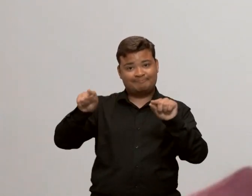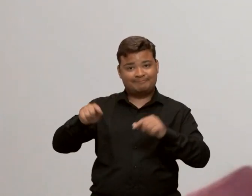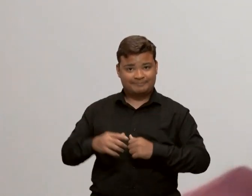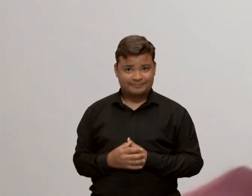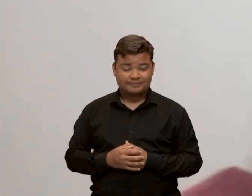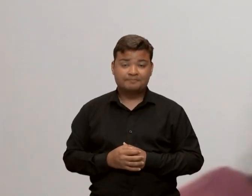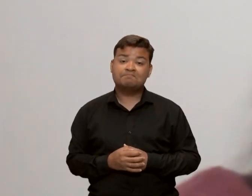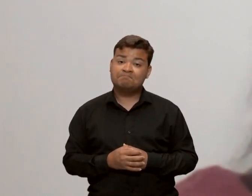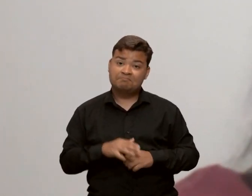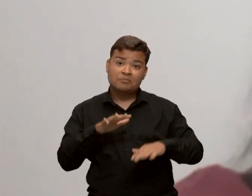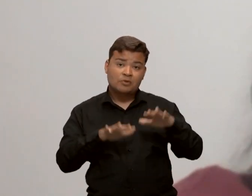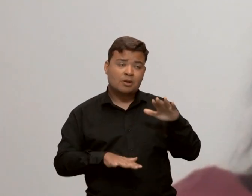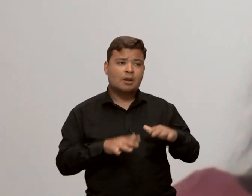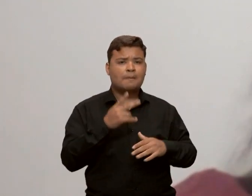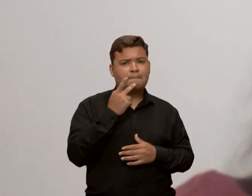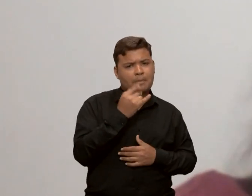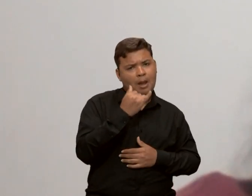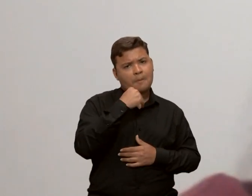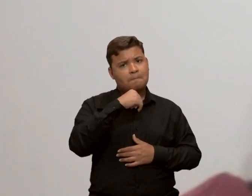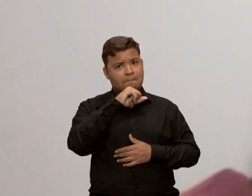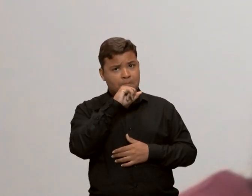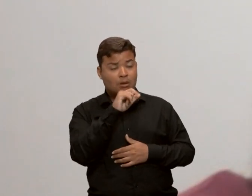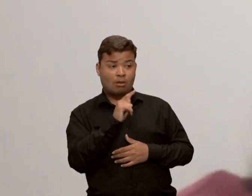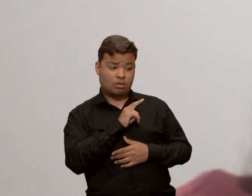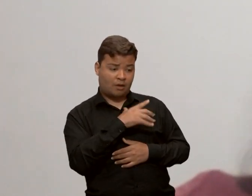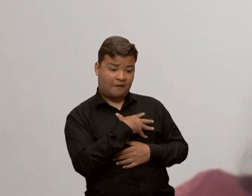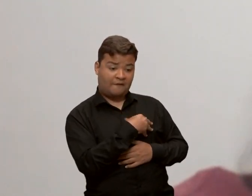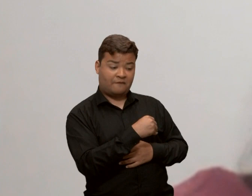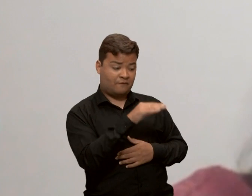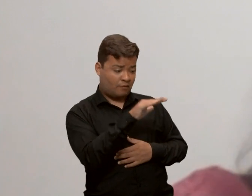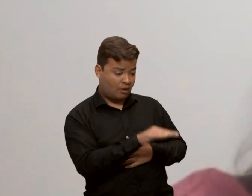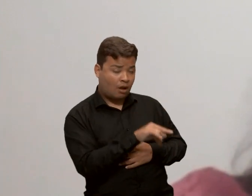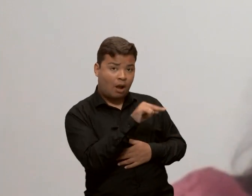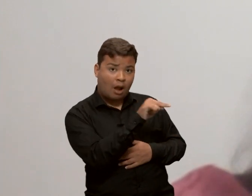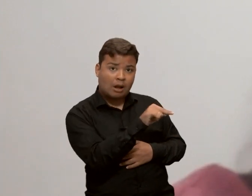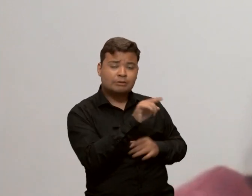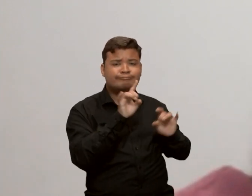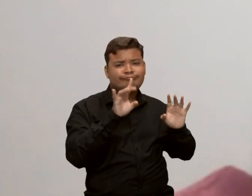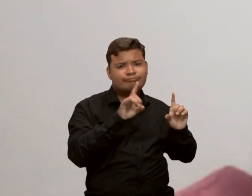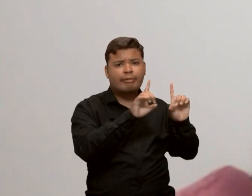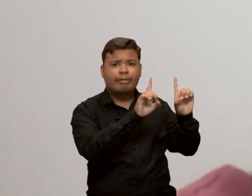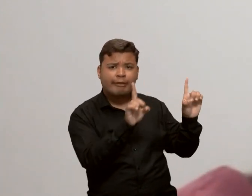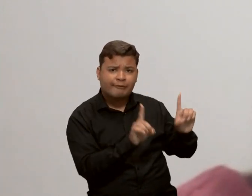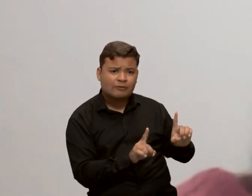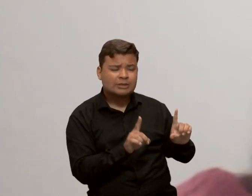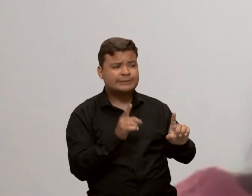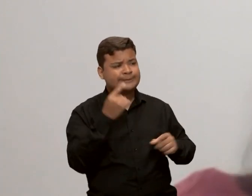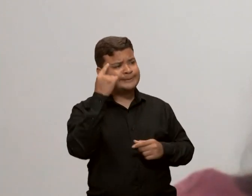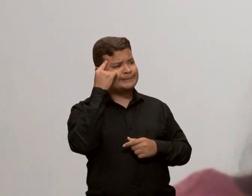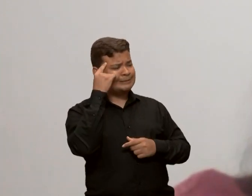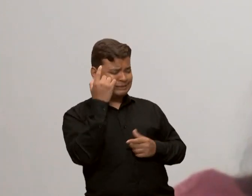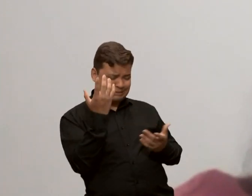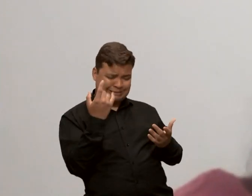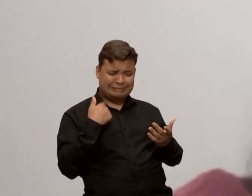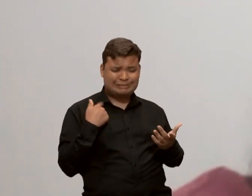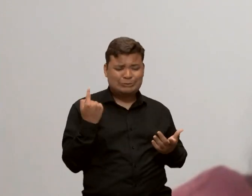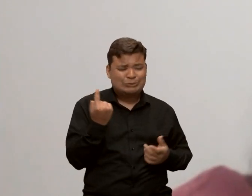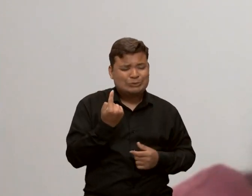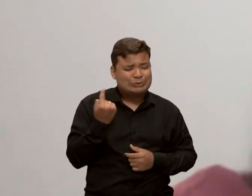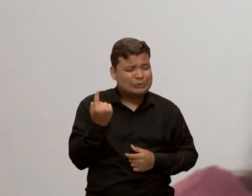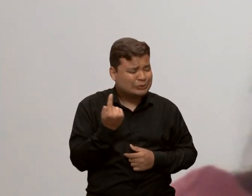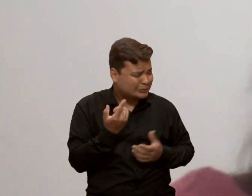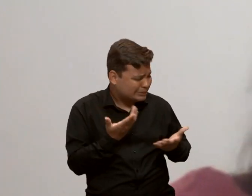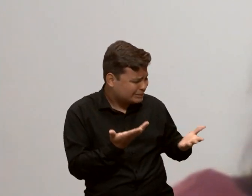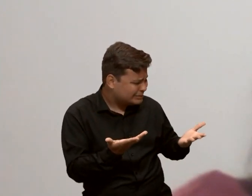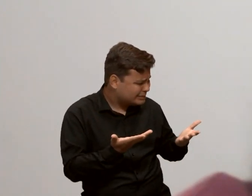tem um filho especial, né, com alguma deficiência, ele pensa que está só, né? Ele